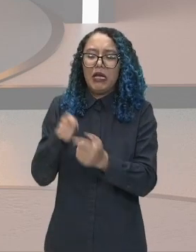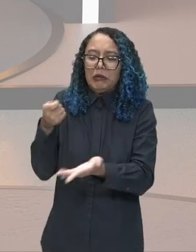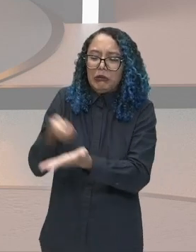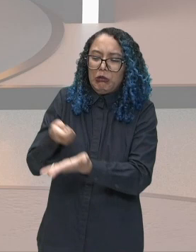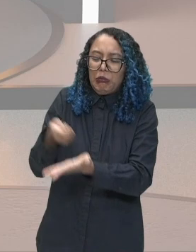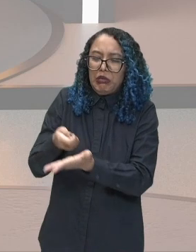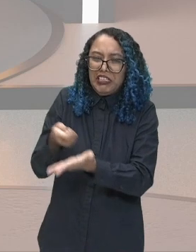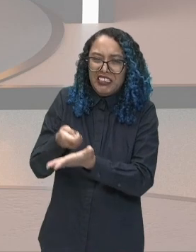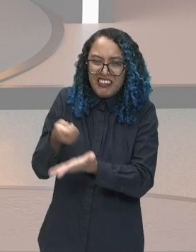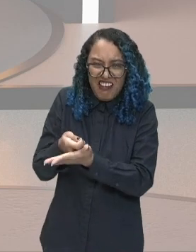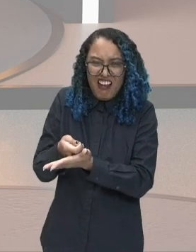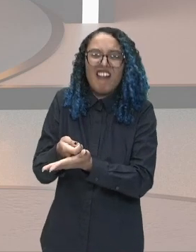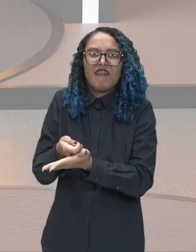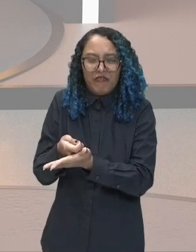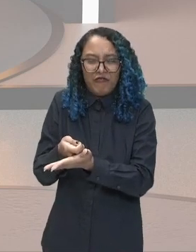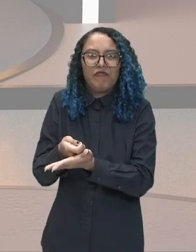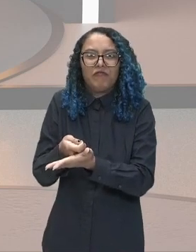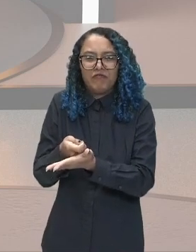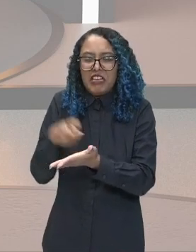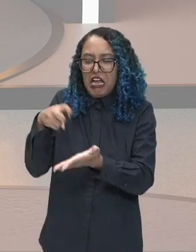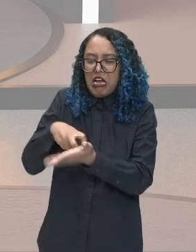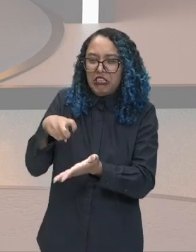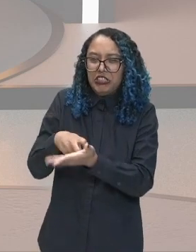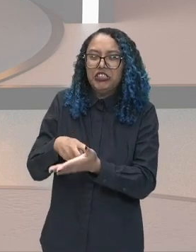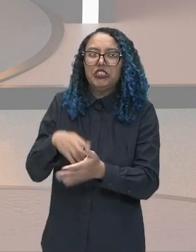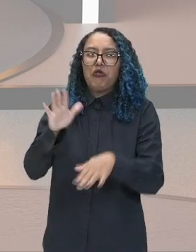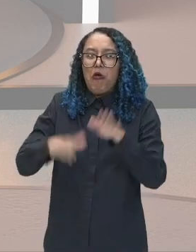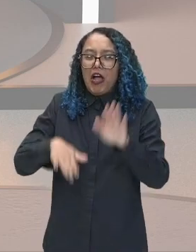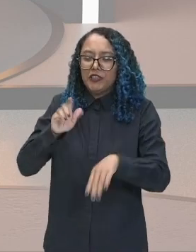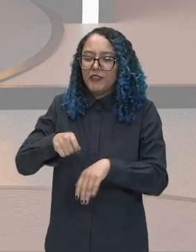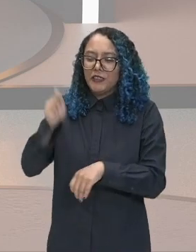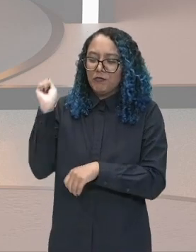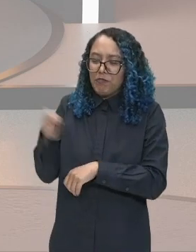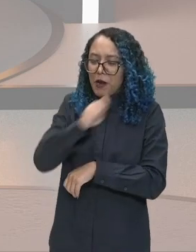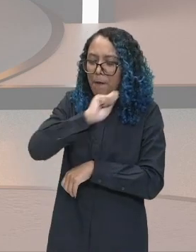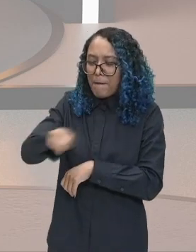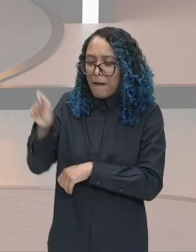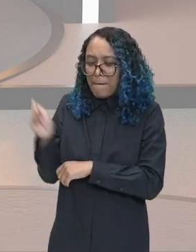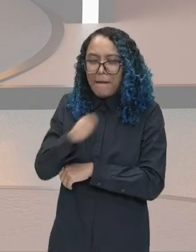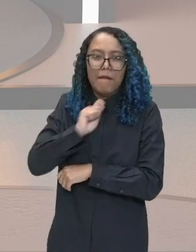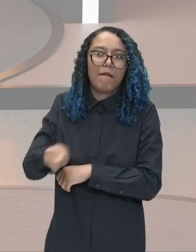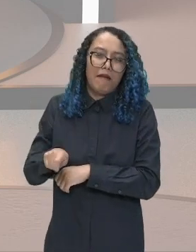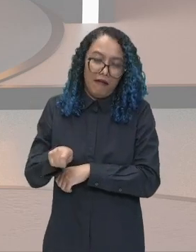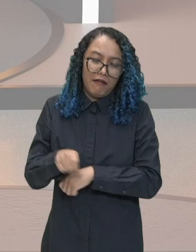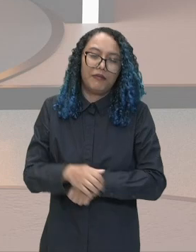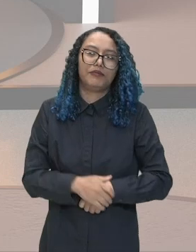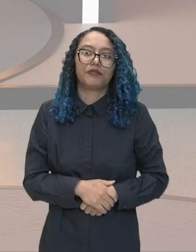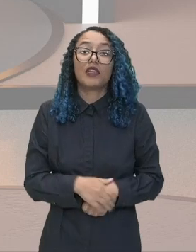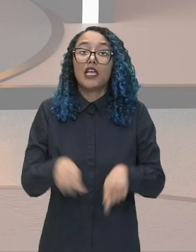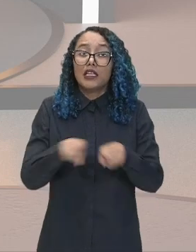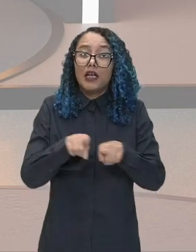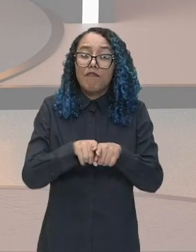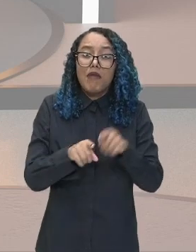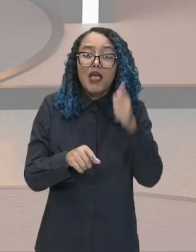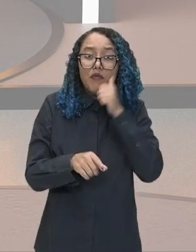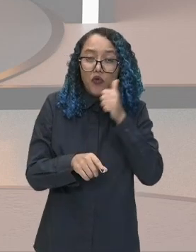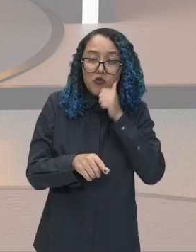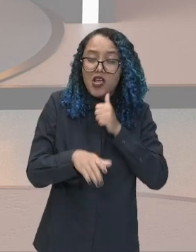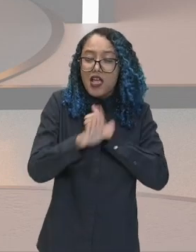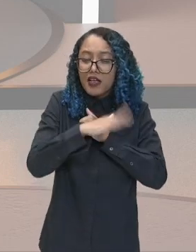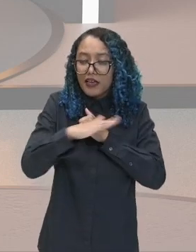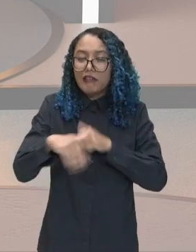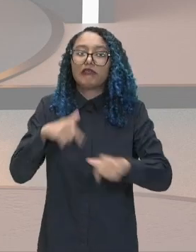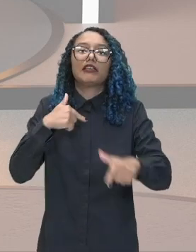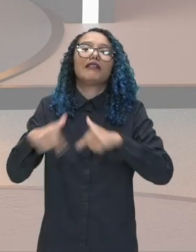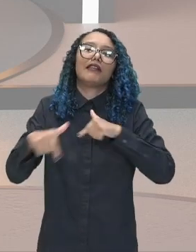sob pressão, às vezes até sob chicotada. Mulheres e crianças também trabalhavam e